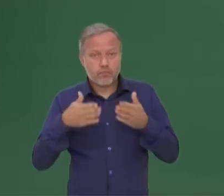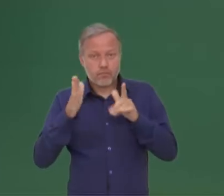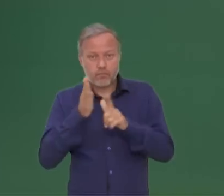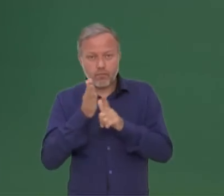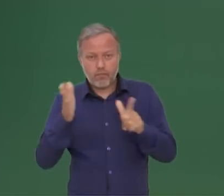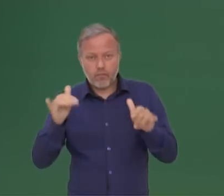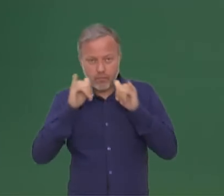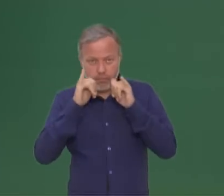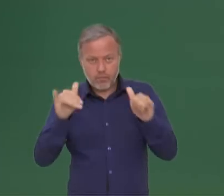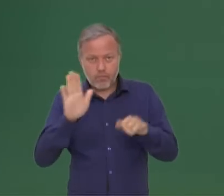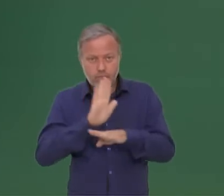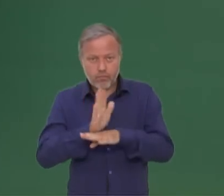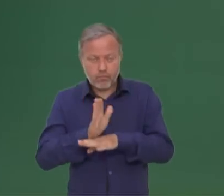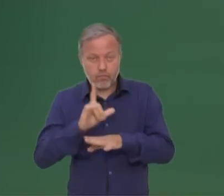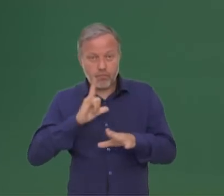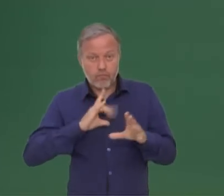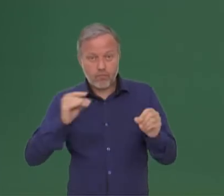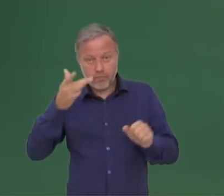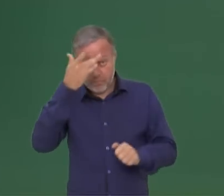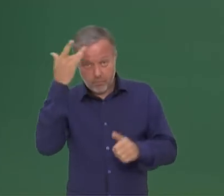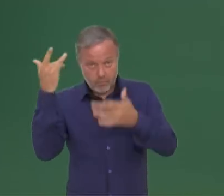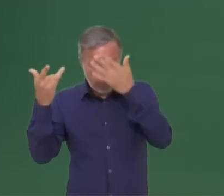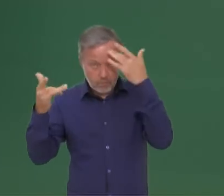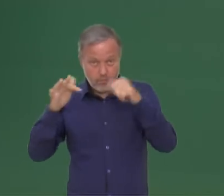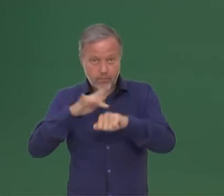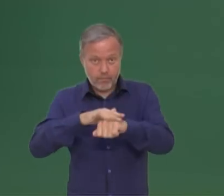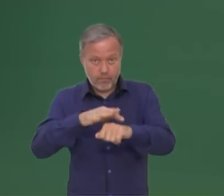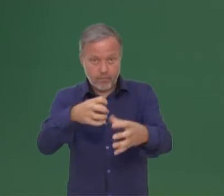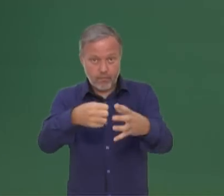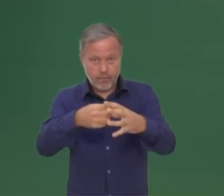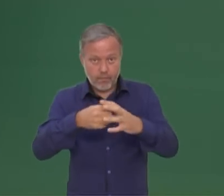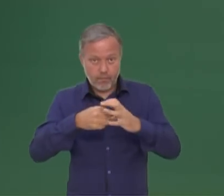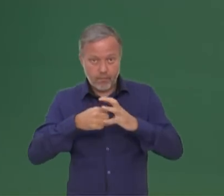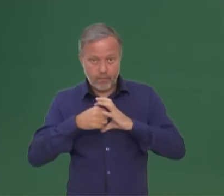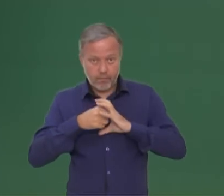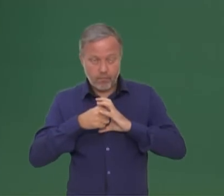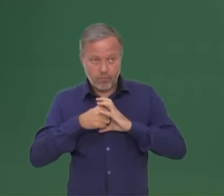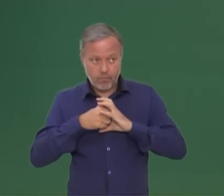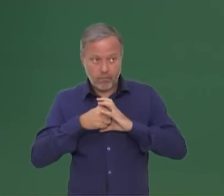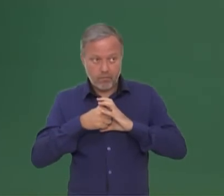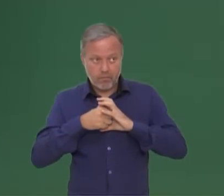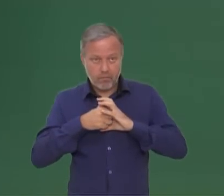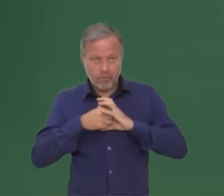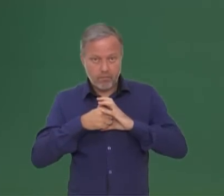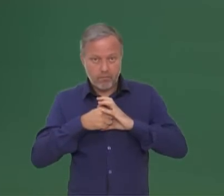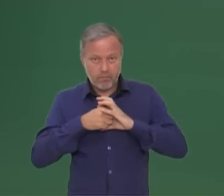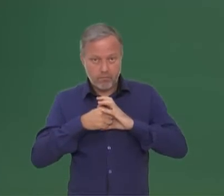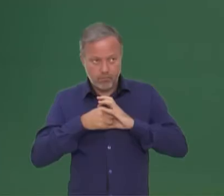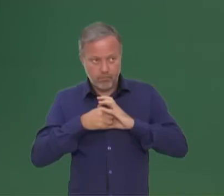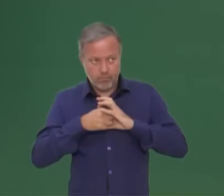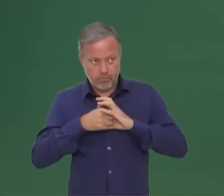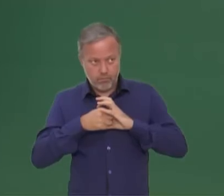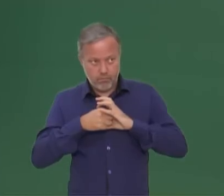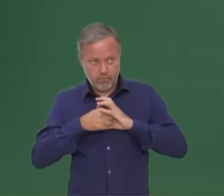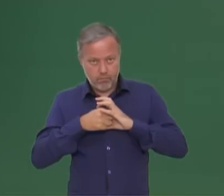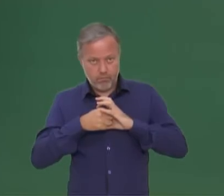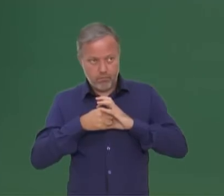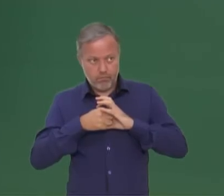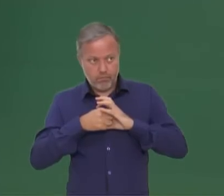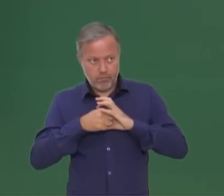que muitas pessoas estão infectadas, muitas pessoas estão adoecendo com o Covid-19. Ou seja, elas